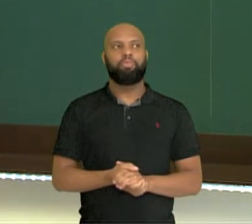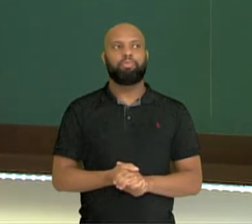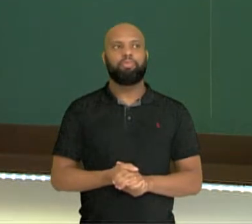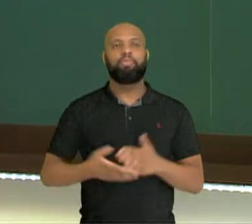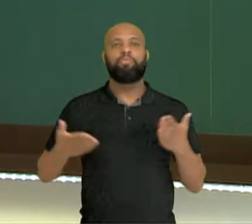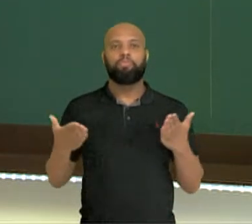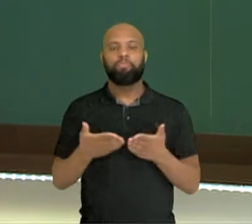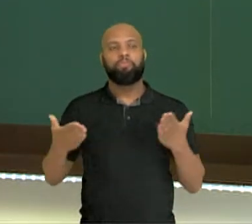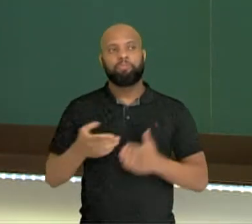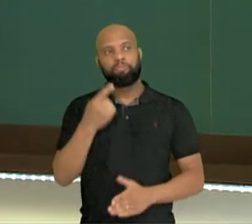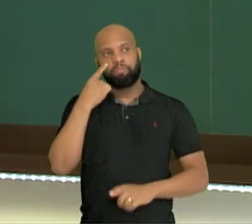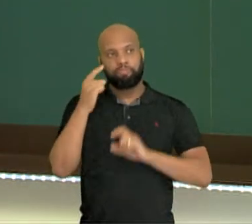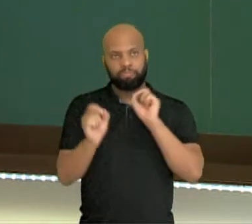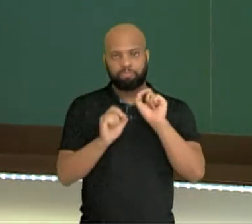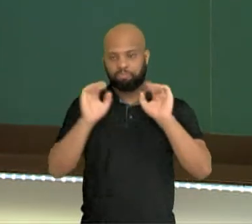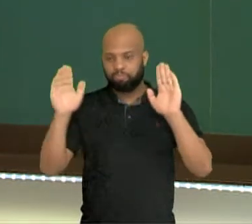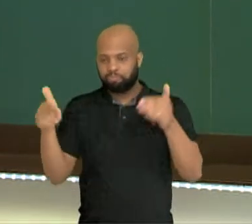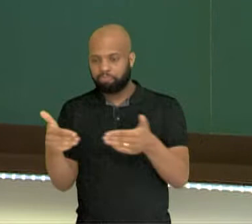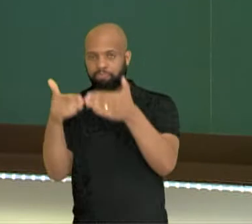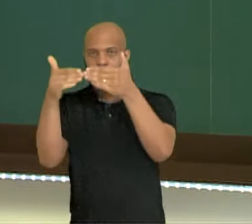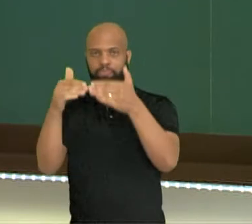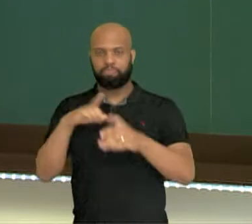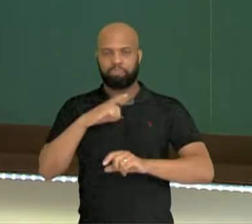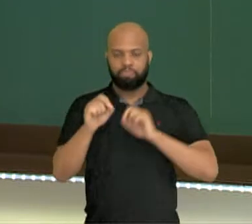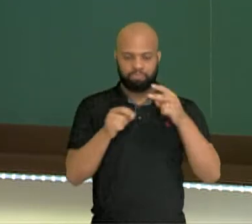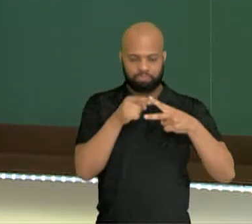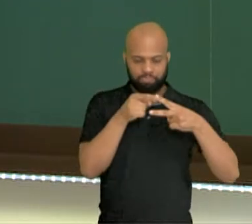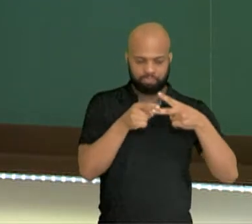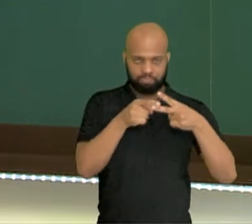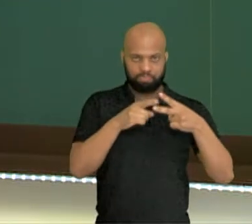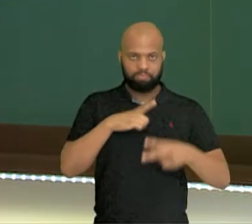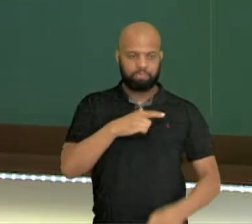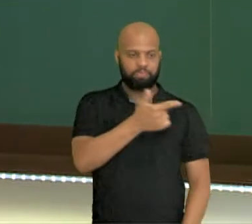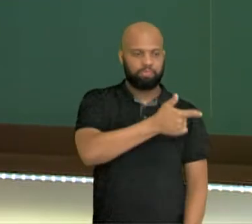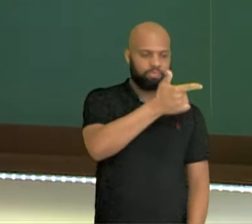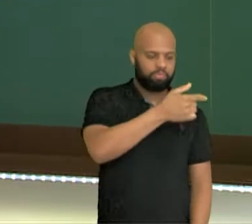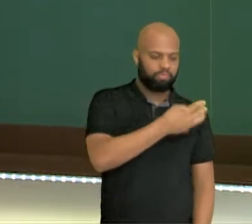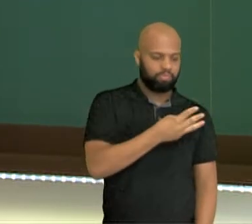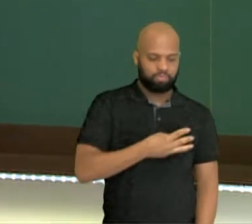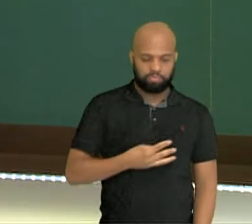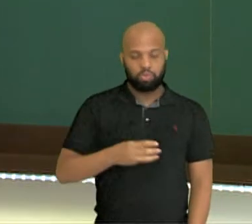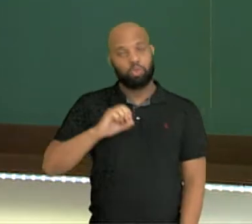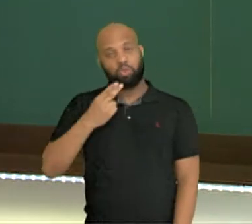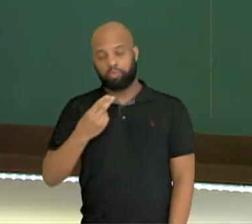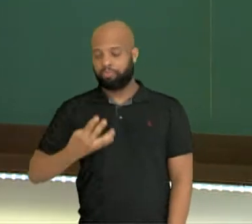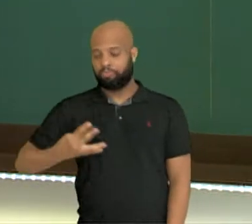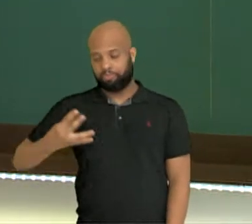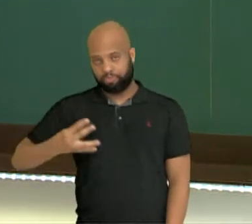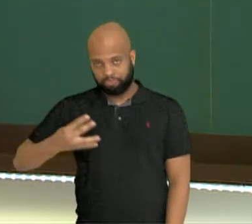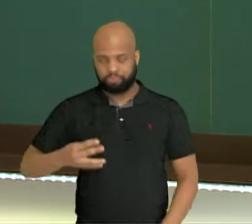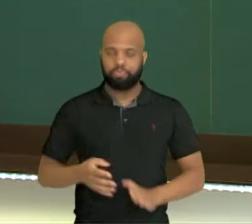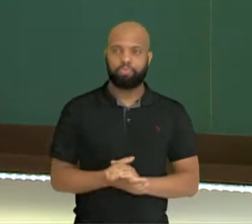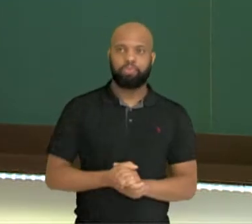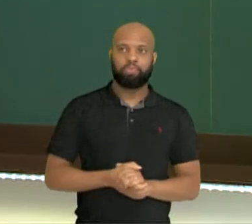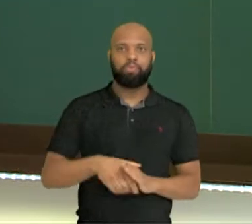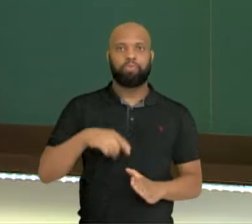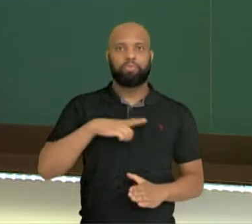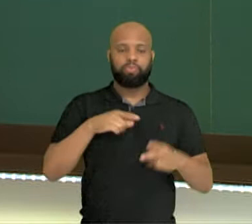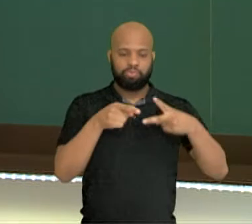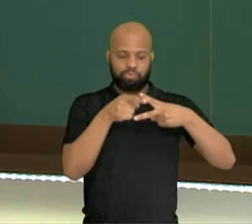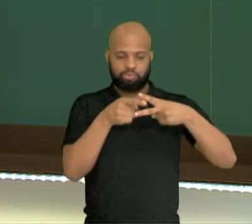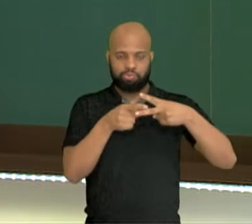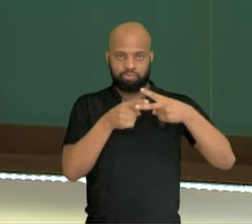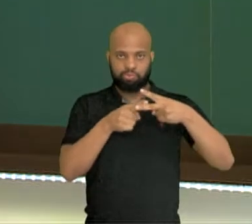uma correspondência entre ângulos que estão no segundo, terceiro ou quarto quadrante com ângulos que estão